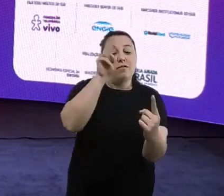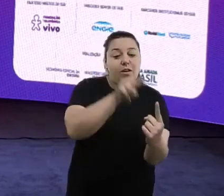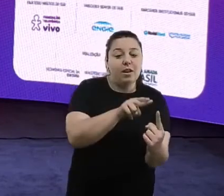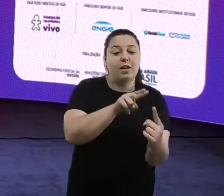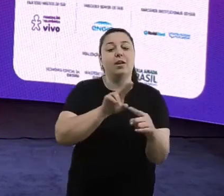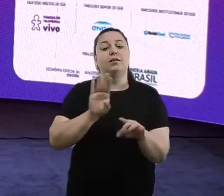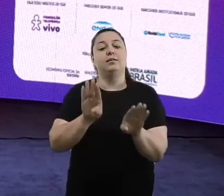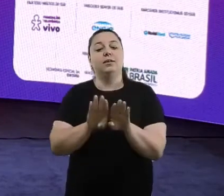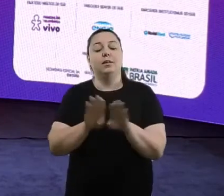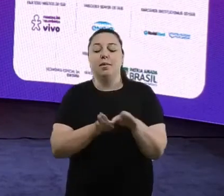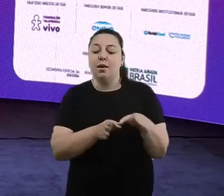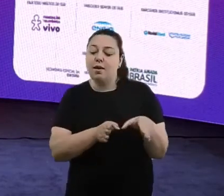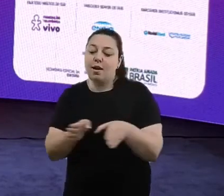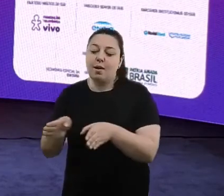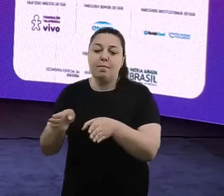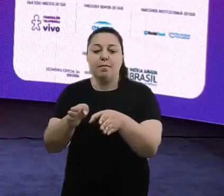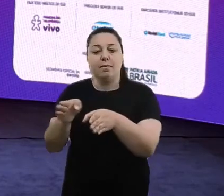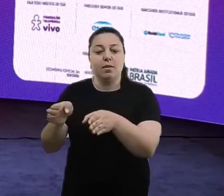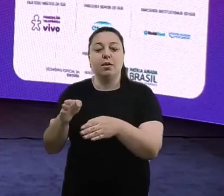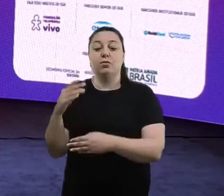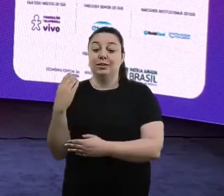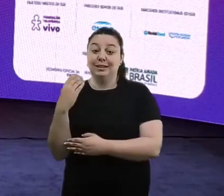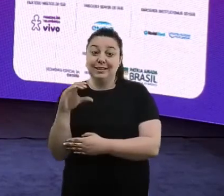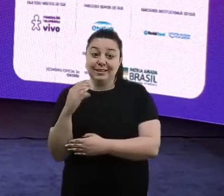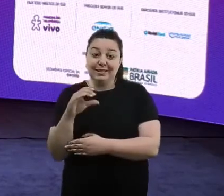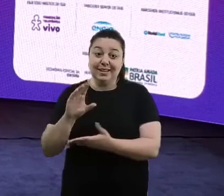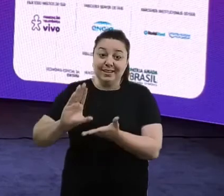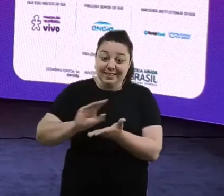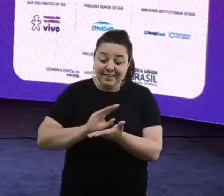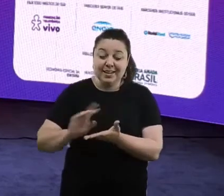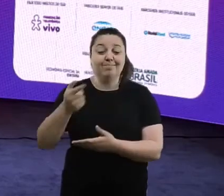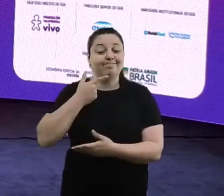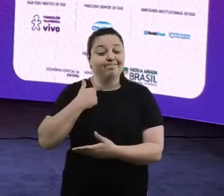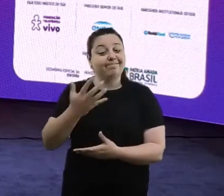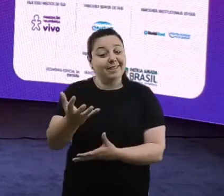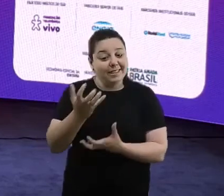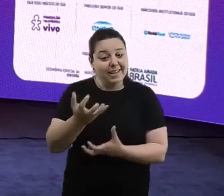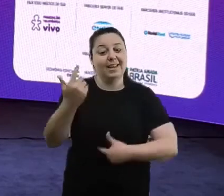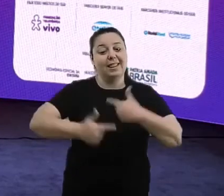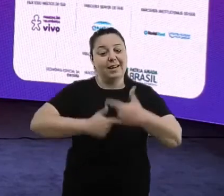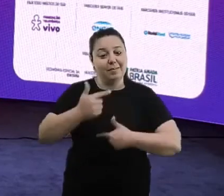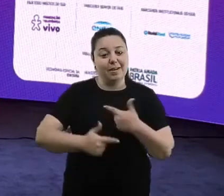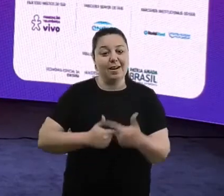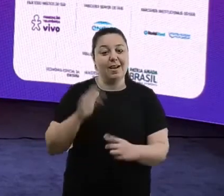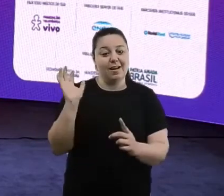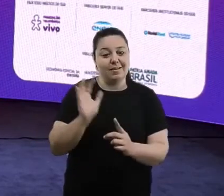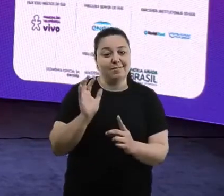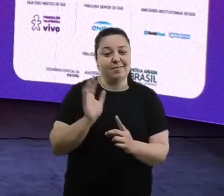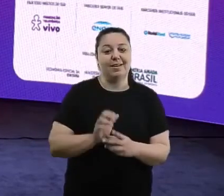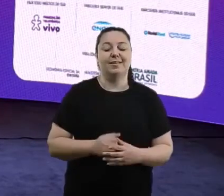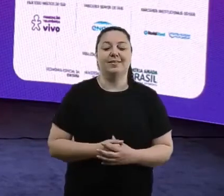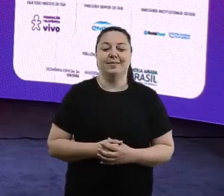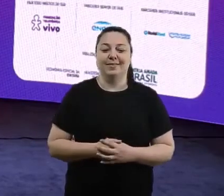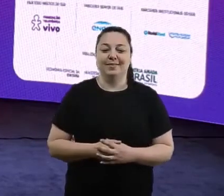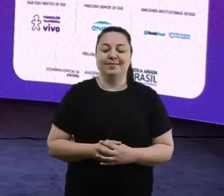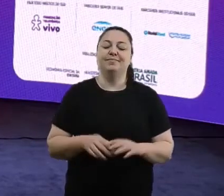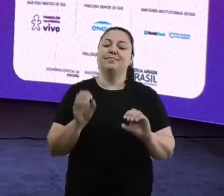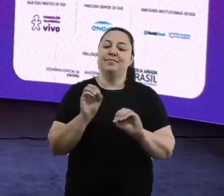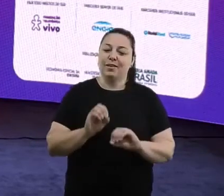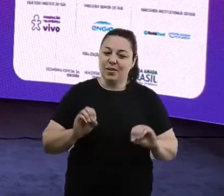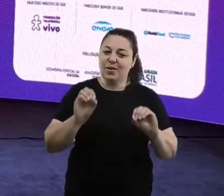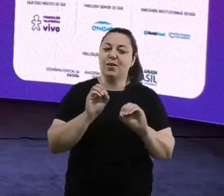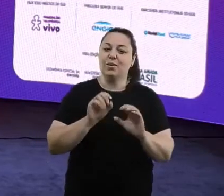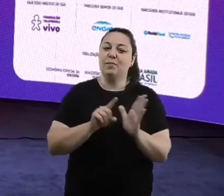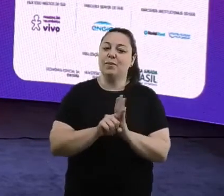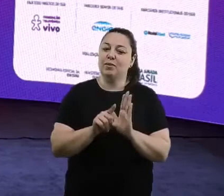de dados que quer trabalhar com impacto? Ah, incrível. Ótima pergunta. Eu acho